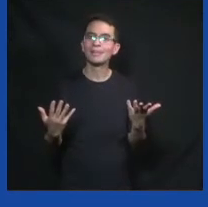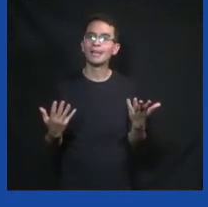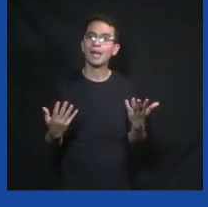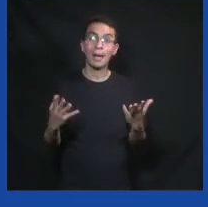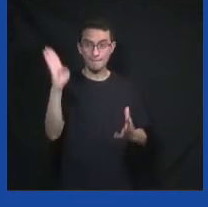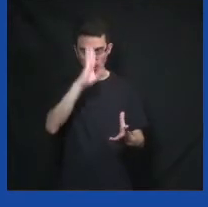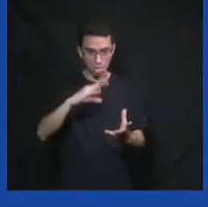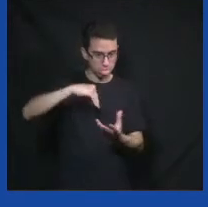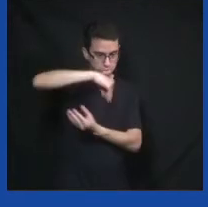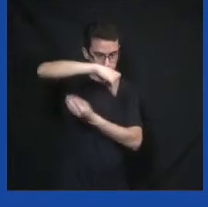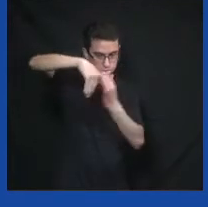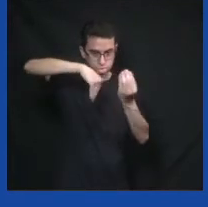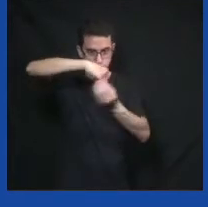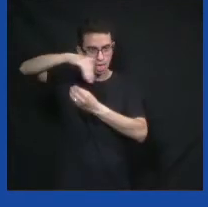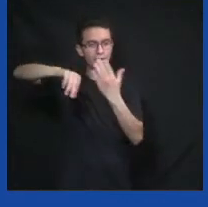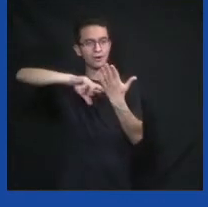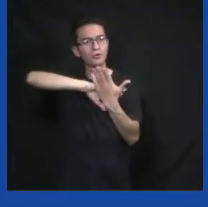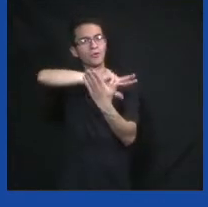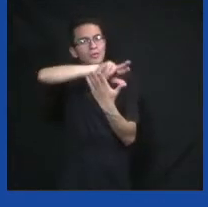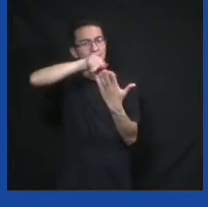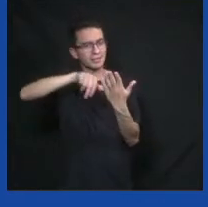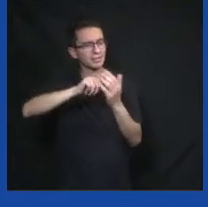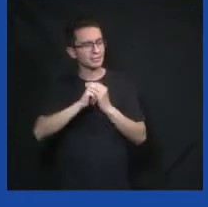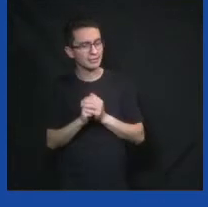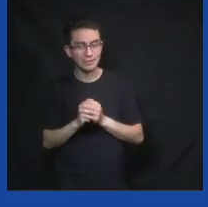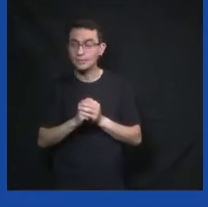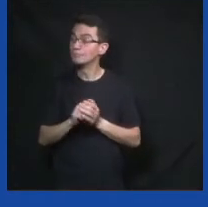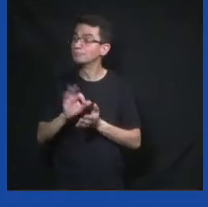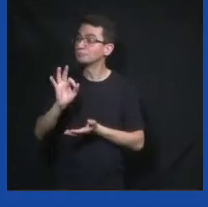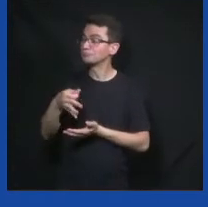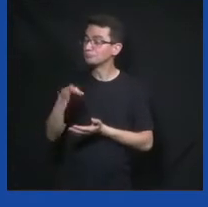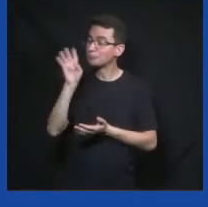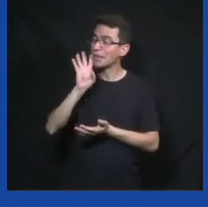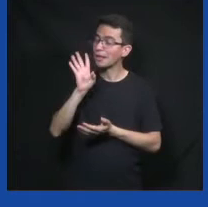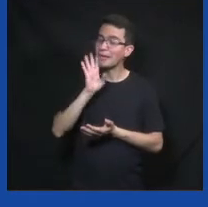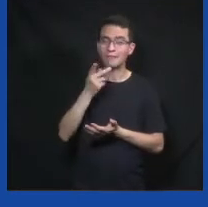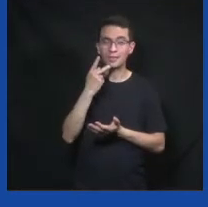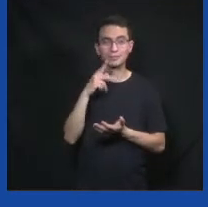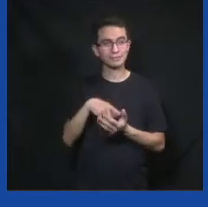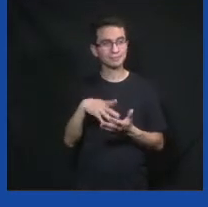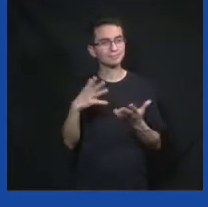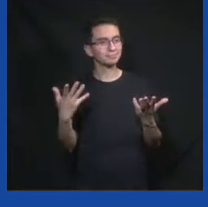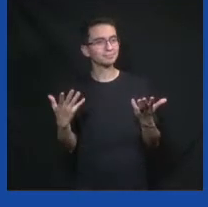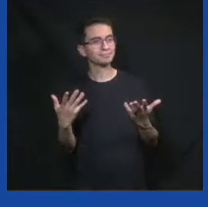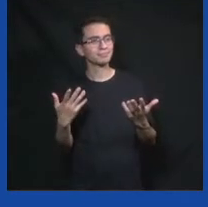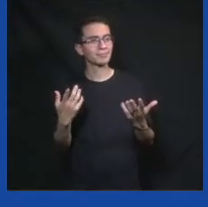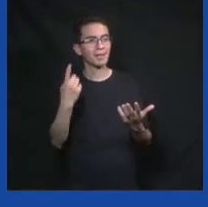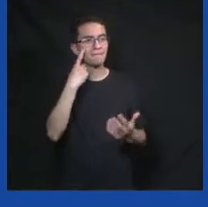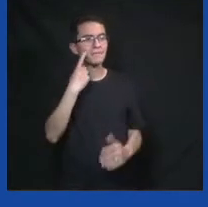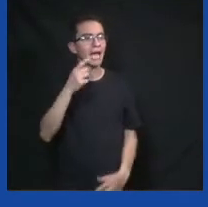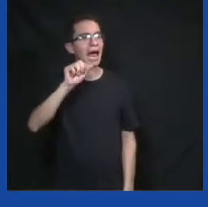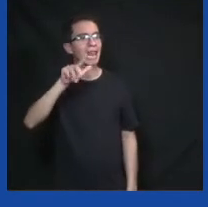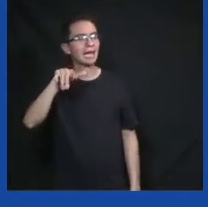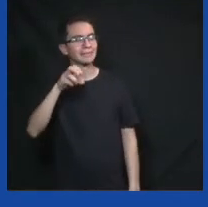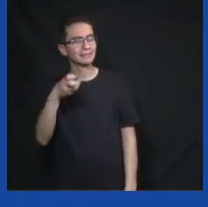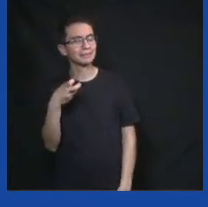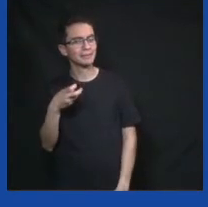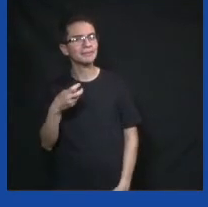né? Queria ouvir você, Gil. Muito legal. Eu estava aqui ouvindo o Alex e assim, aplaudindo